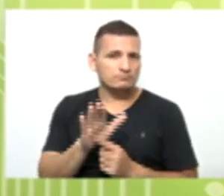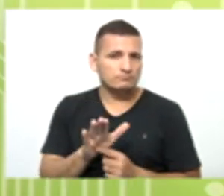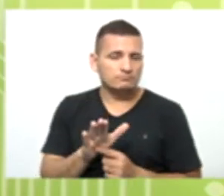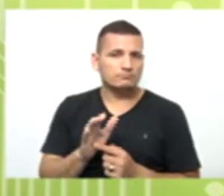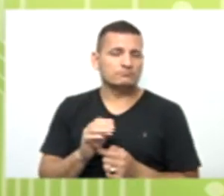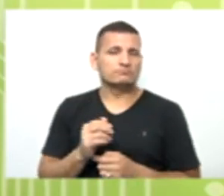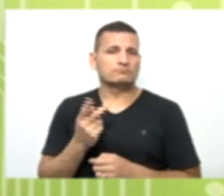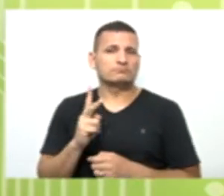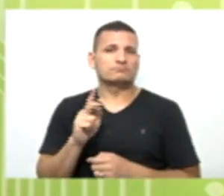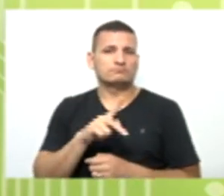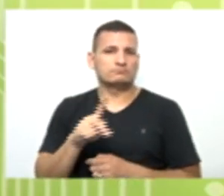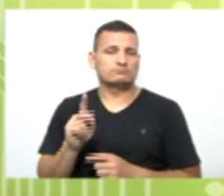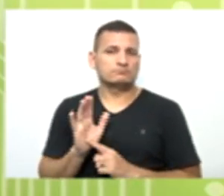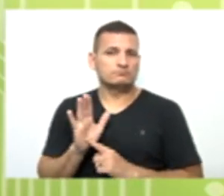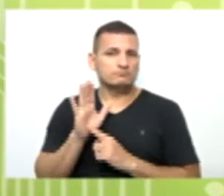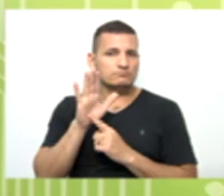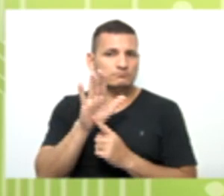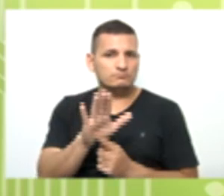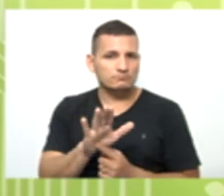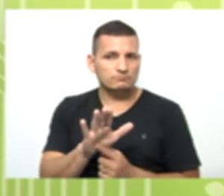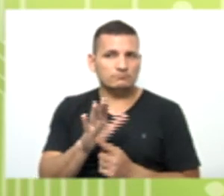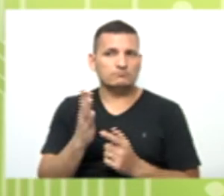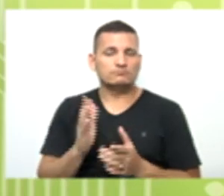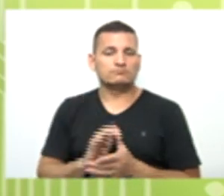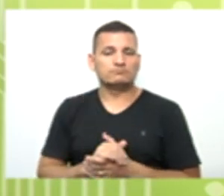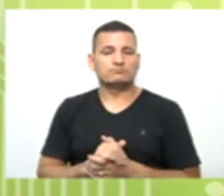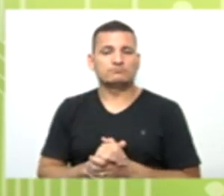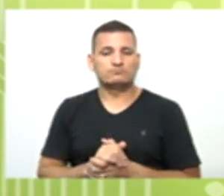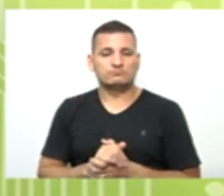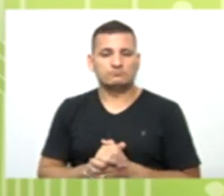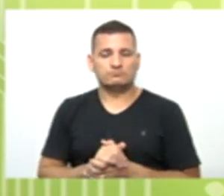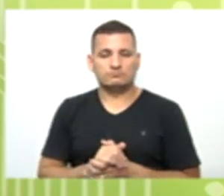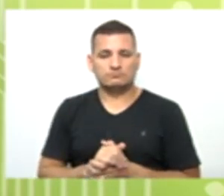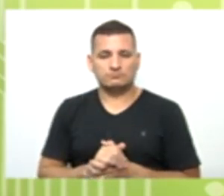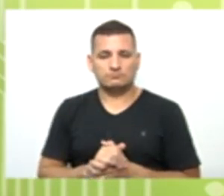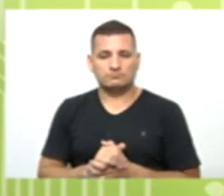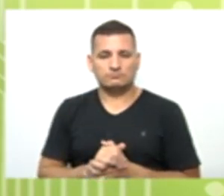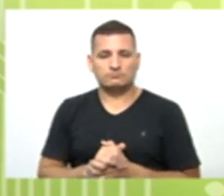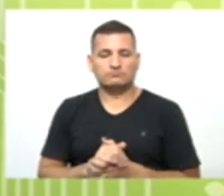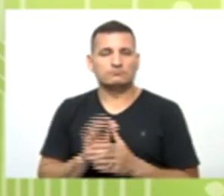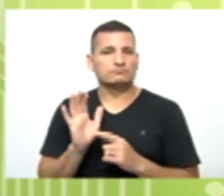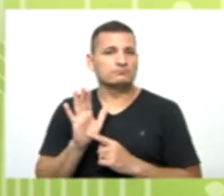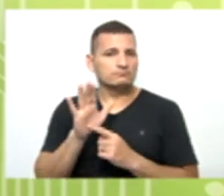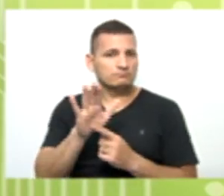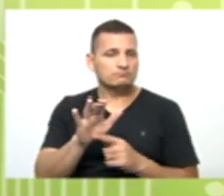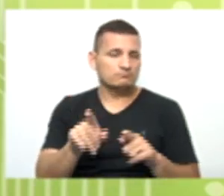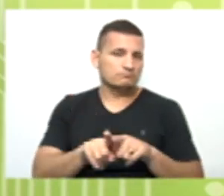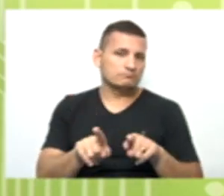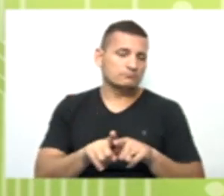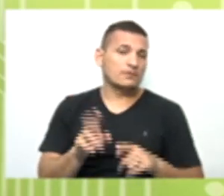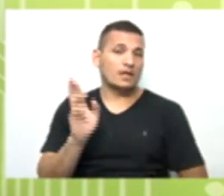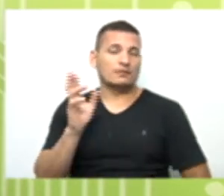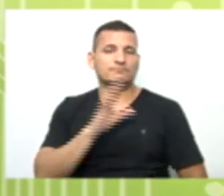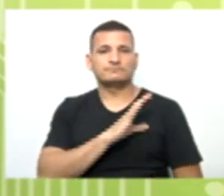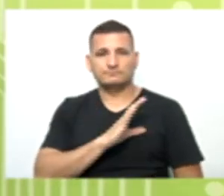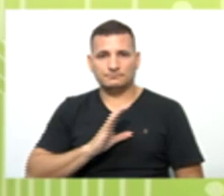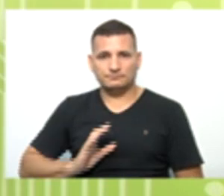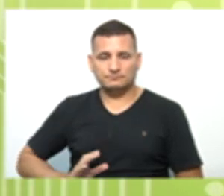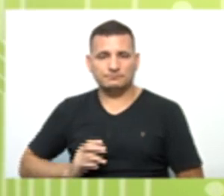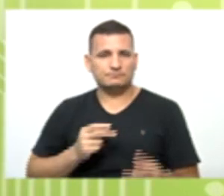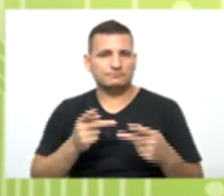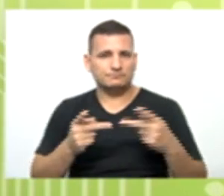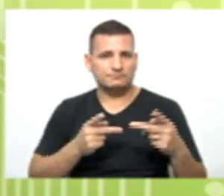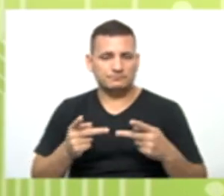seus professores presenciais, né, com a ajuda de quem está na coordenação do projeto. Ele